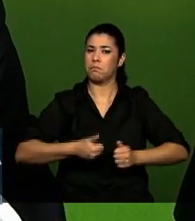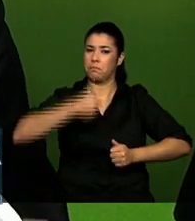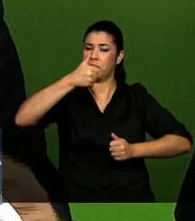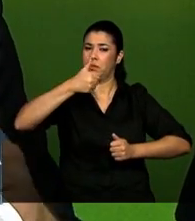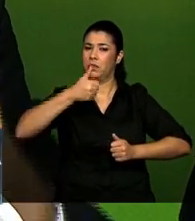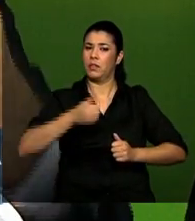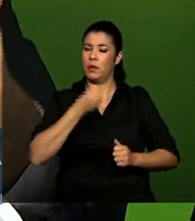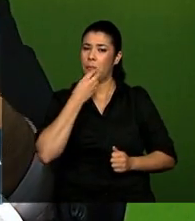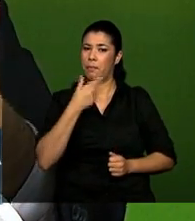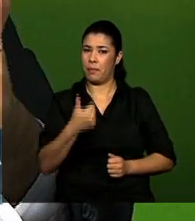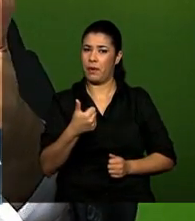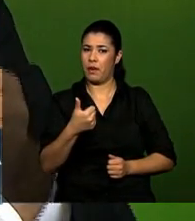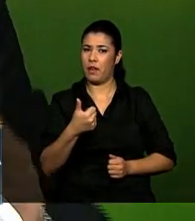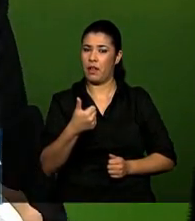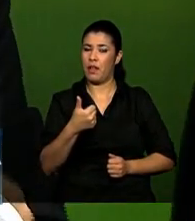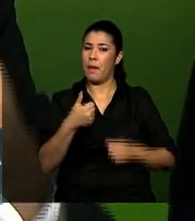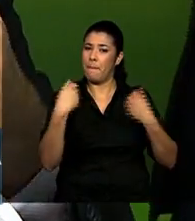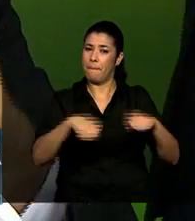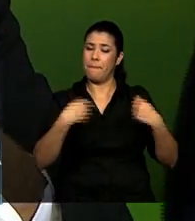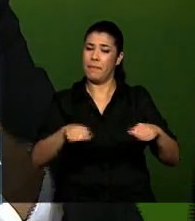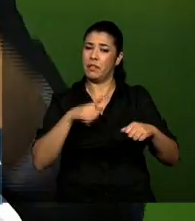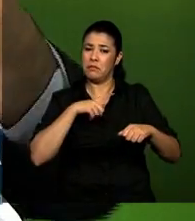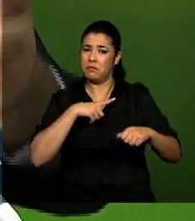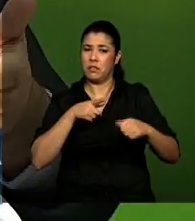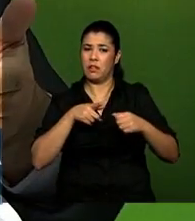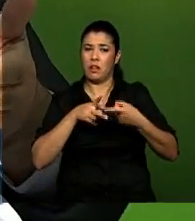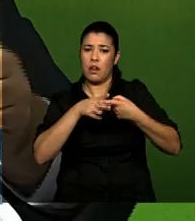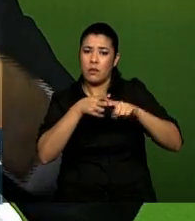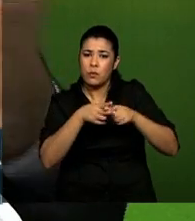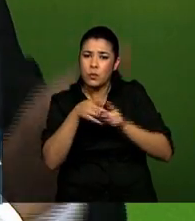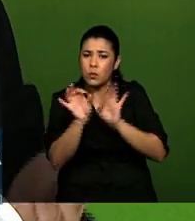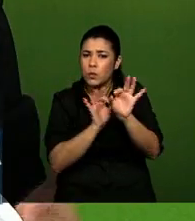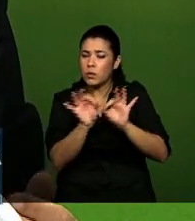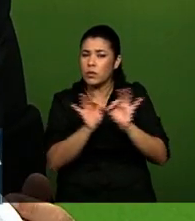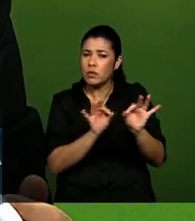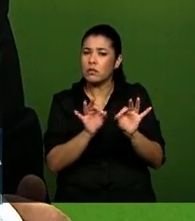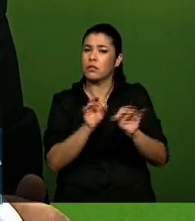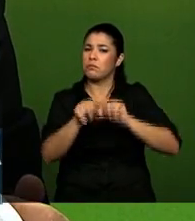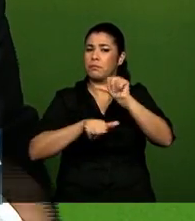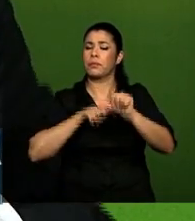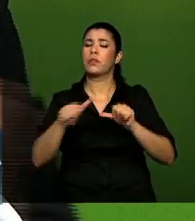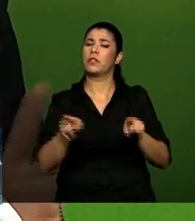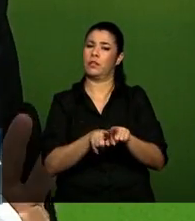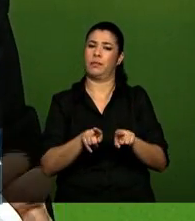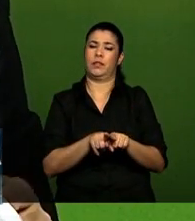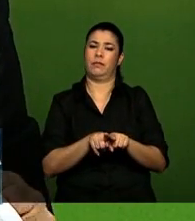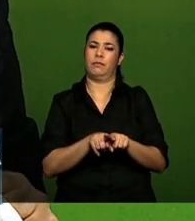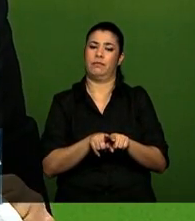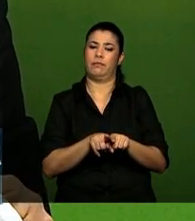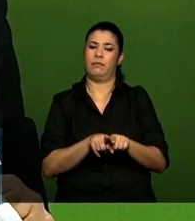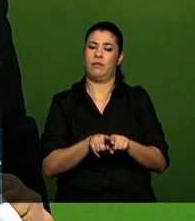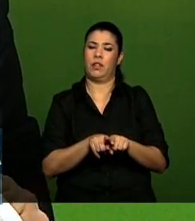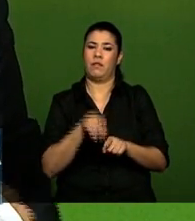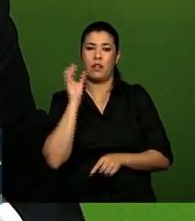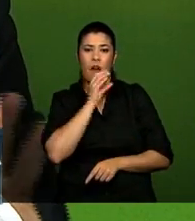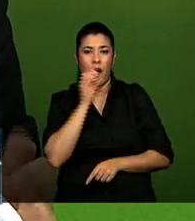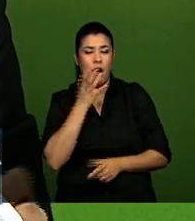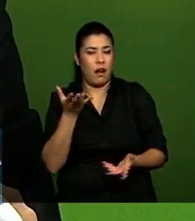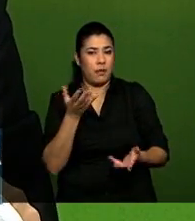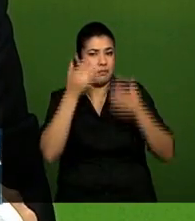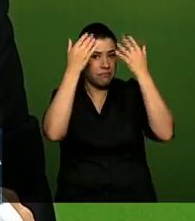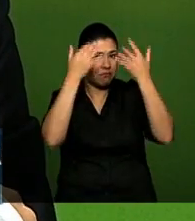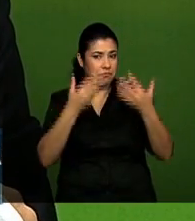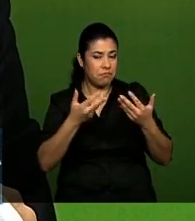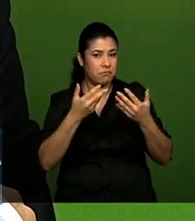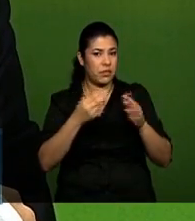últimos anos eles colocam necessidad de ajustes de correções e de alterações eu vou ser muito rápido aqui mas fazer